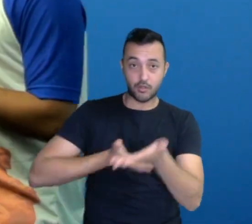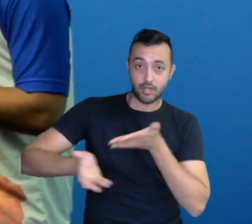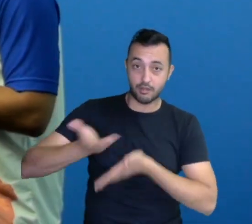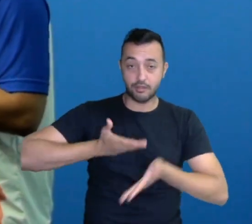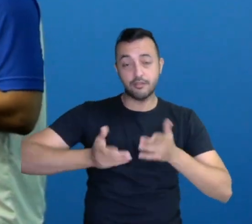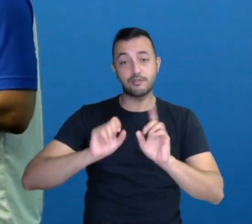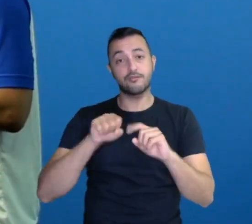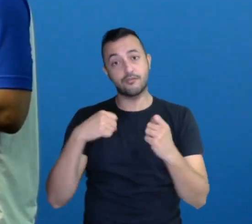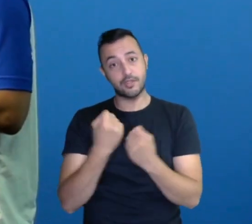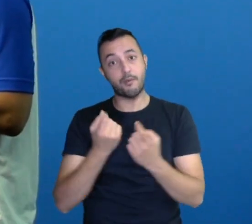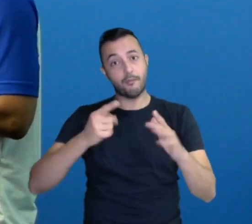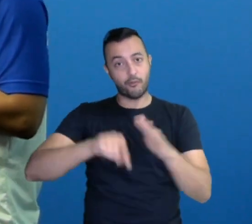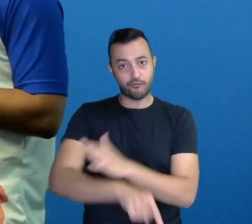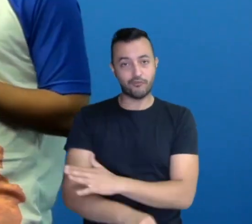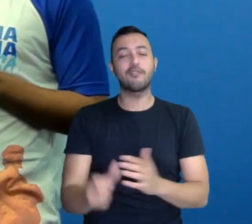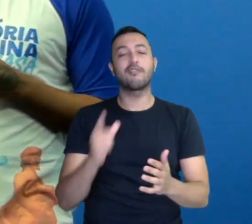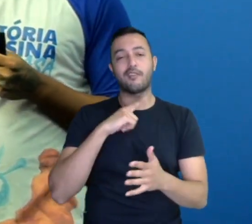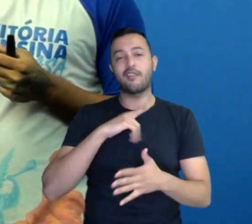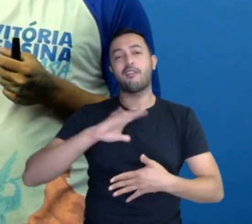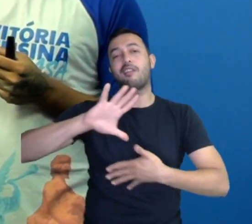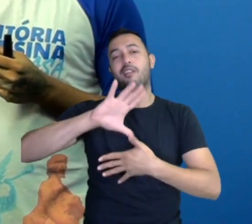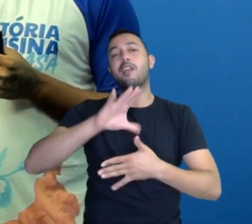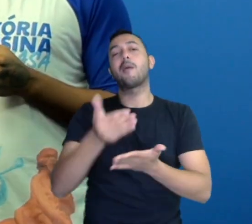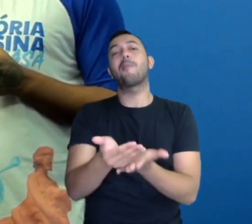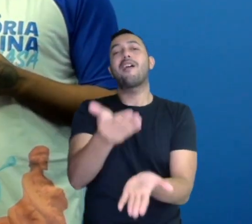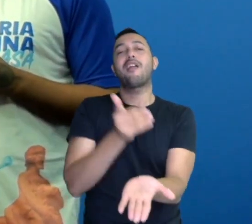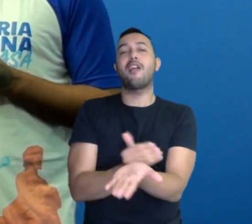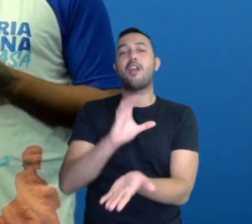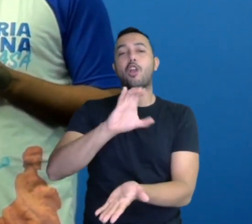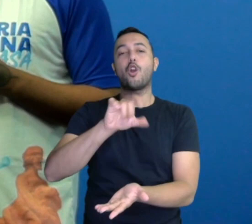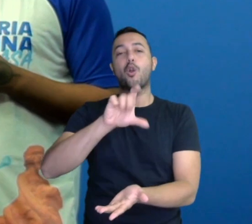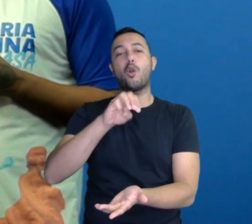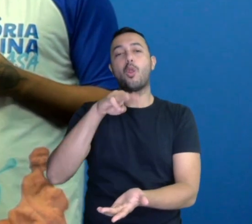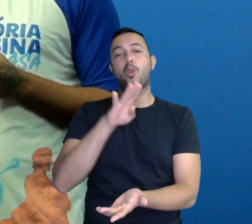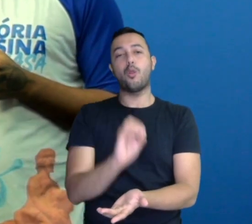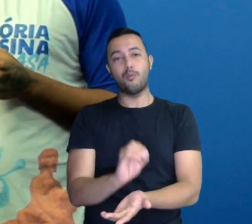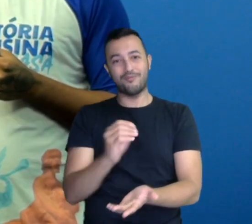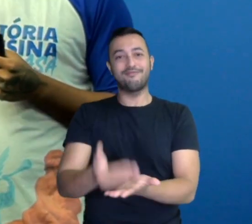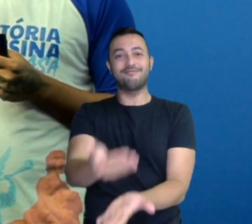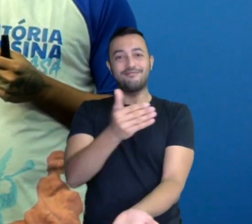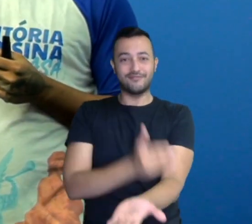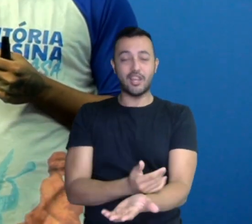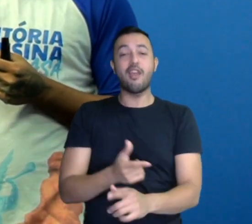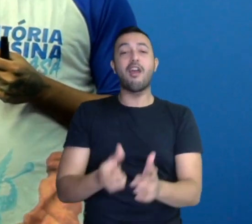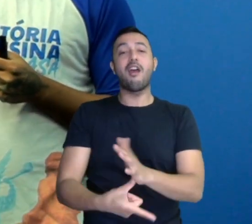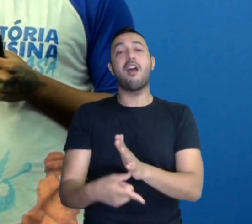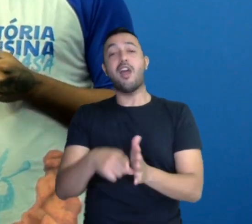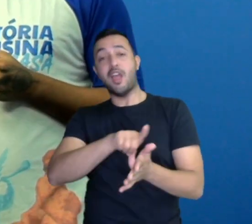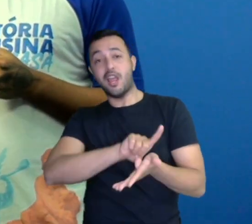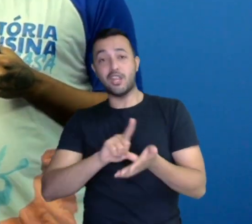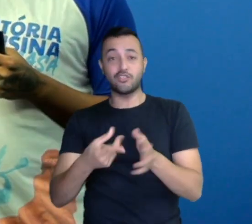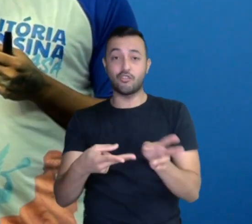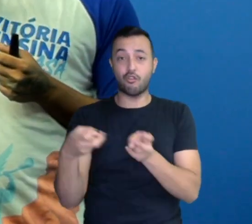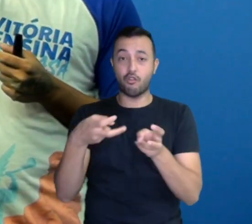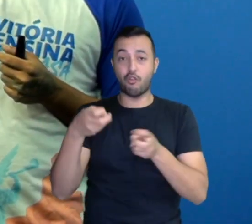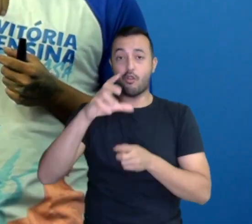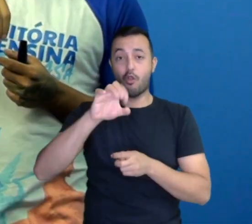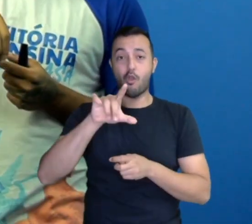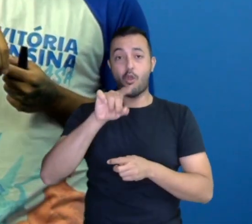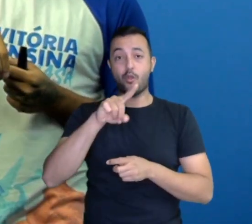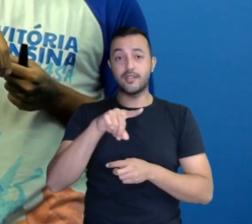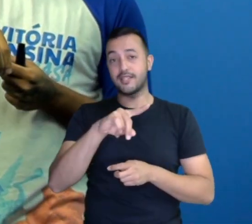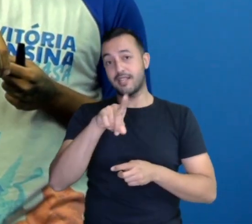humanos, tá? Então a gente viu as cidades na Américas pré-colombianas porque é antes do processo de colonização, né, antes de Colombo